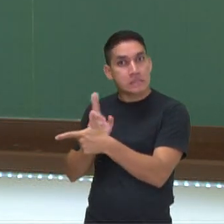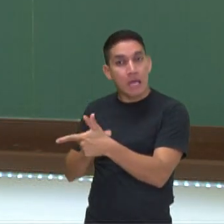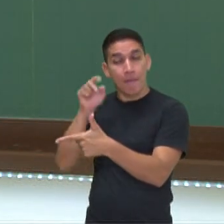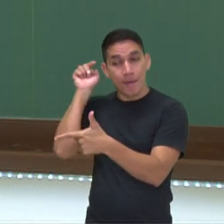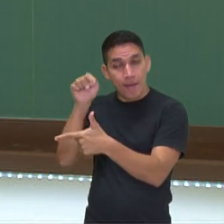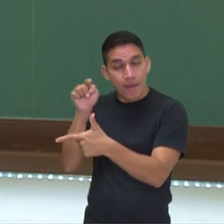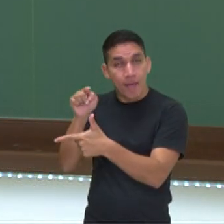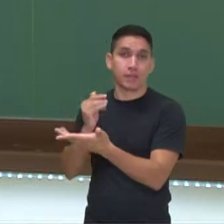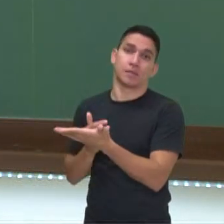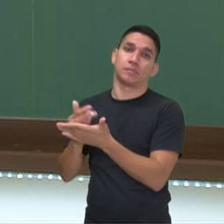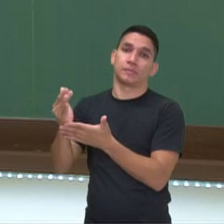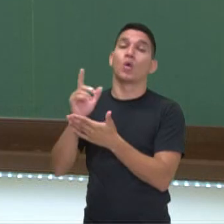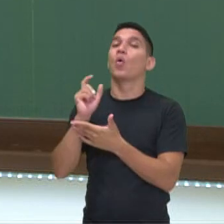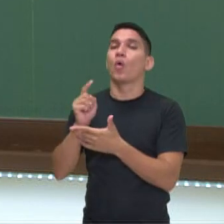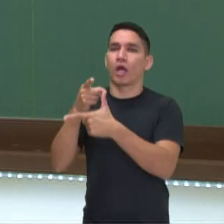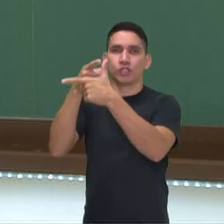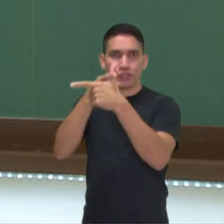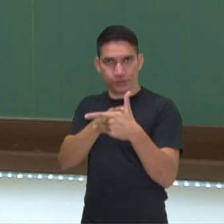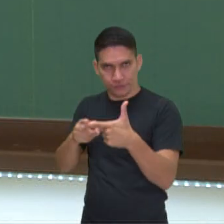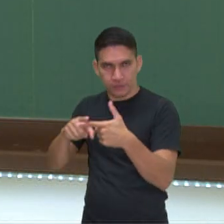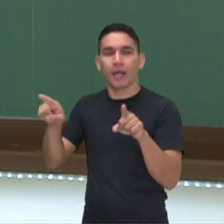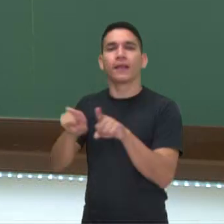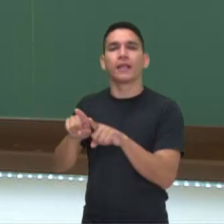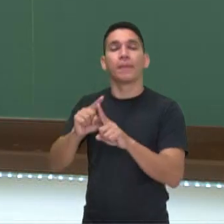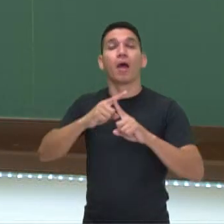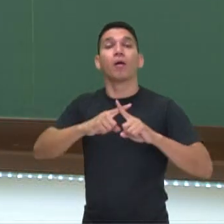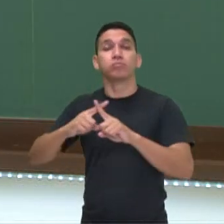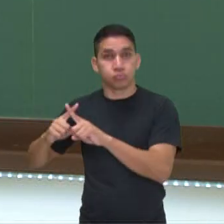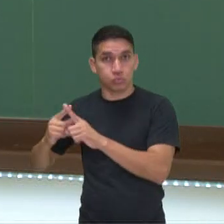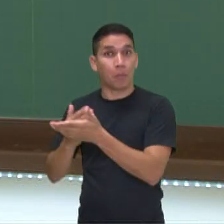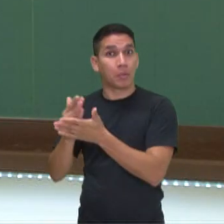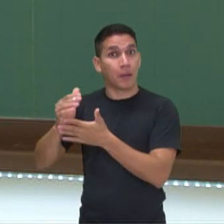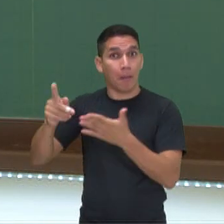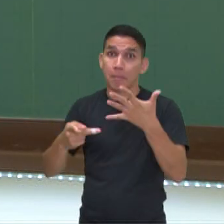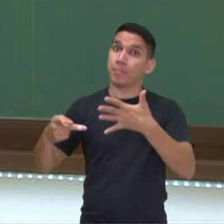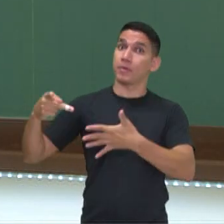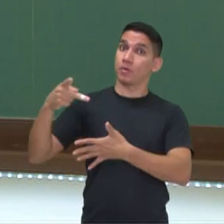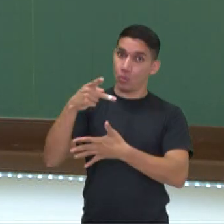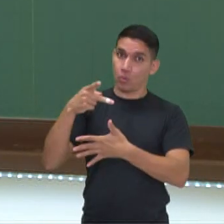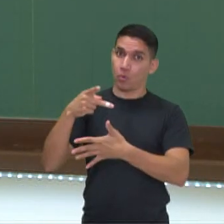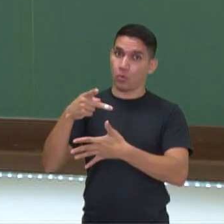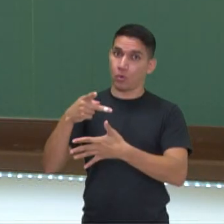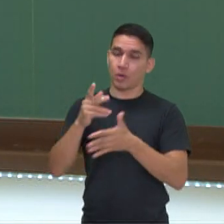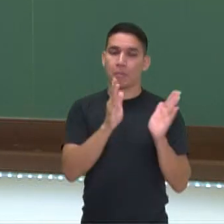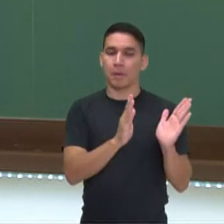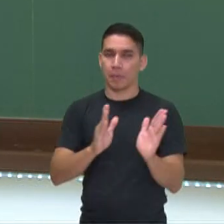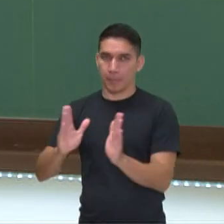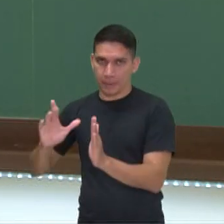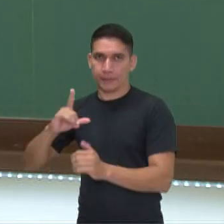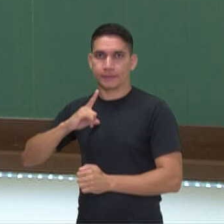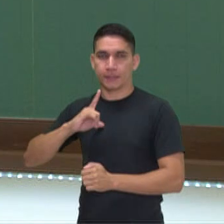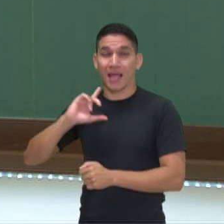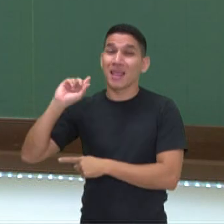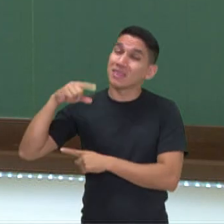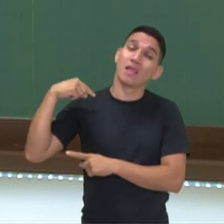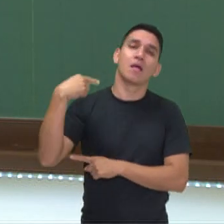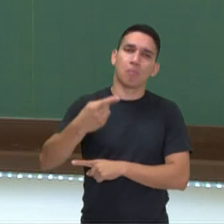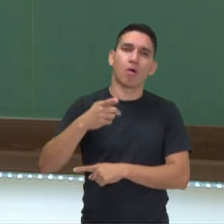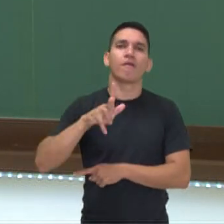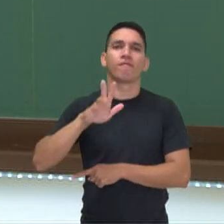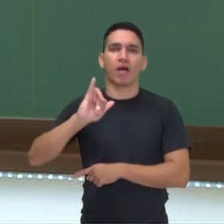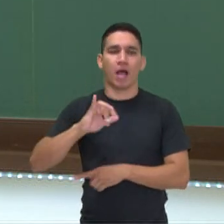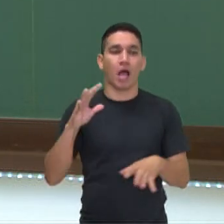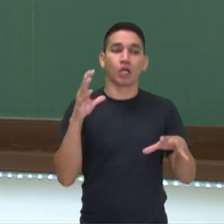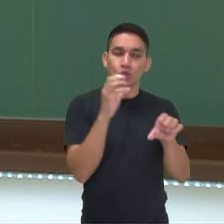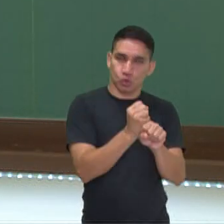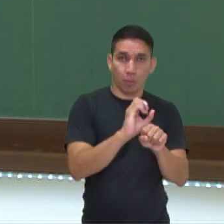resolvemos primeiro as divisões e as multiplicações na ordem que elas aparecem. E depois resolvemos